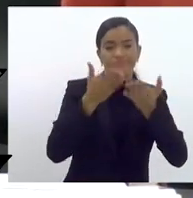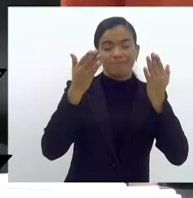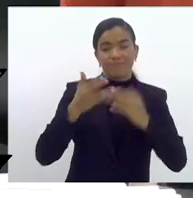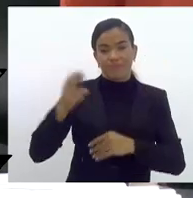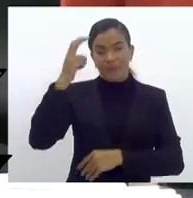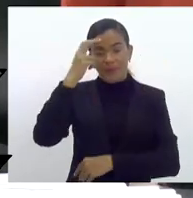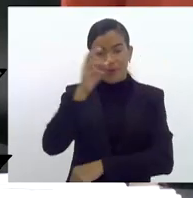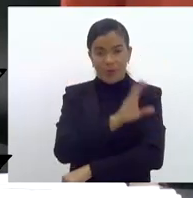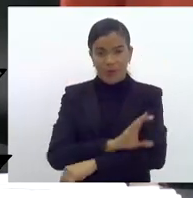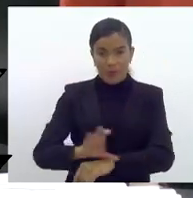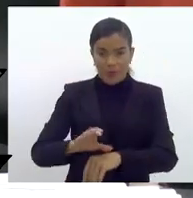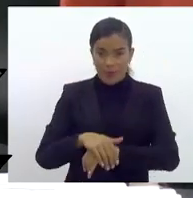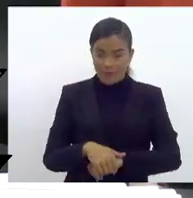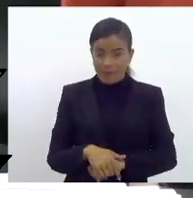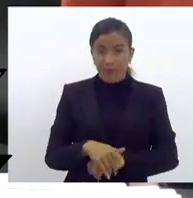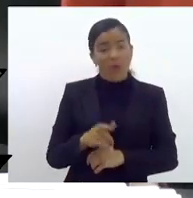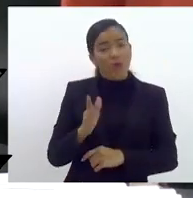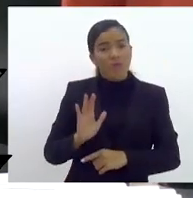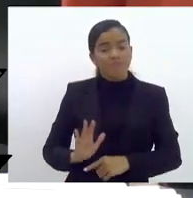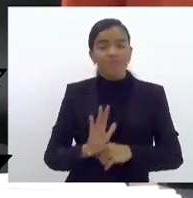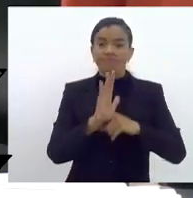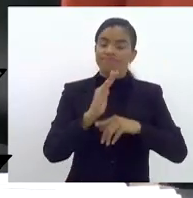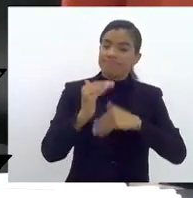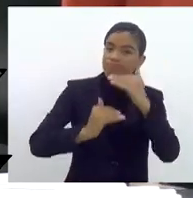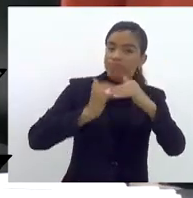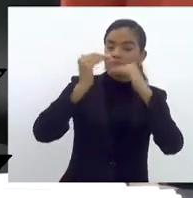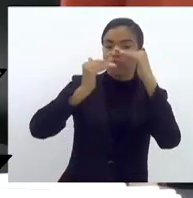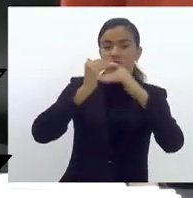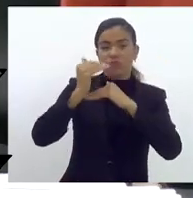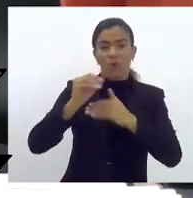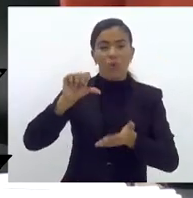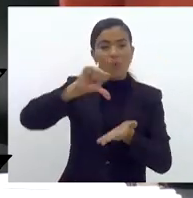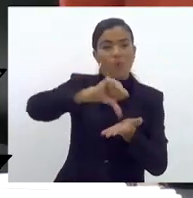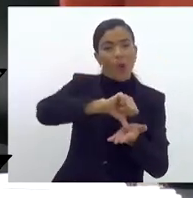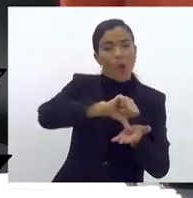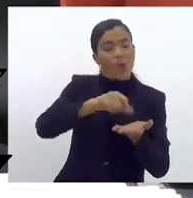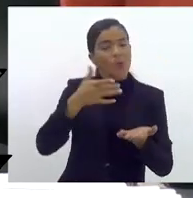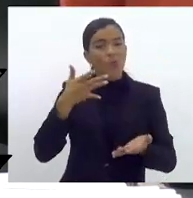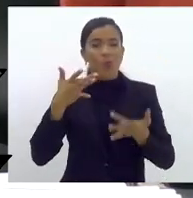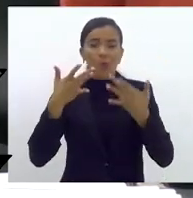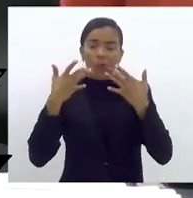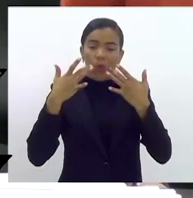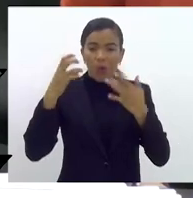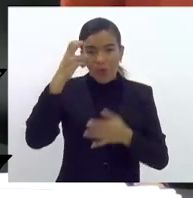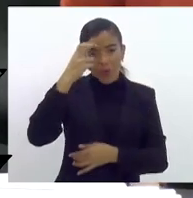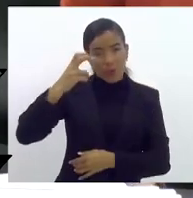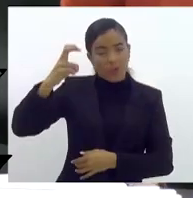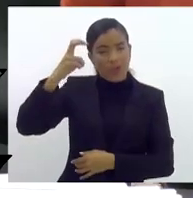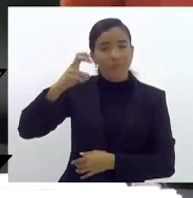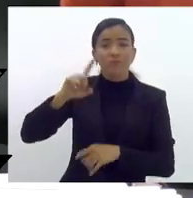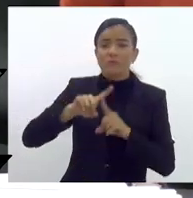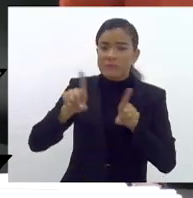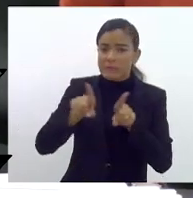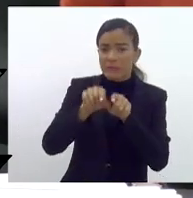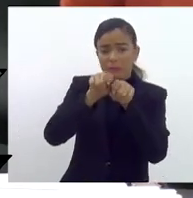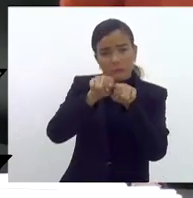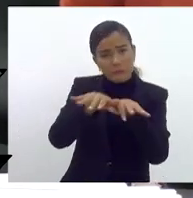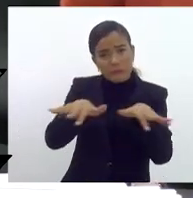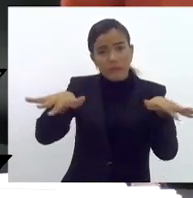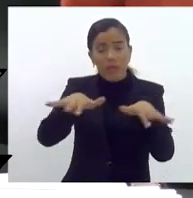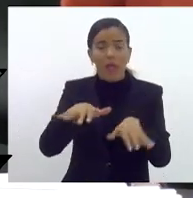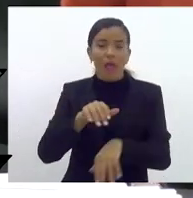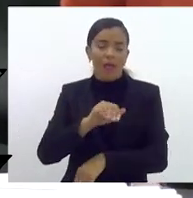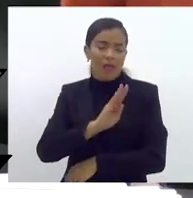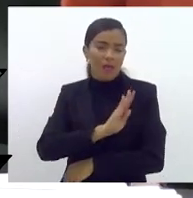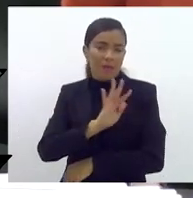teatro nada mais é do que engrandecer um pau cultural da nossa cidade é um teatro particular que carrega um nome mas que abrange toda abaixar o Fluminense